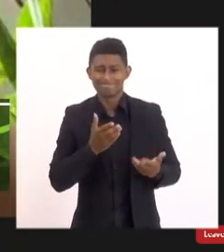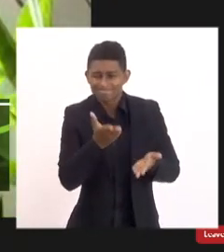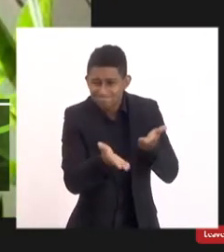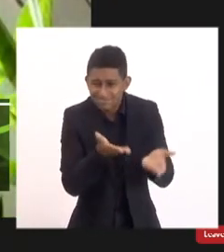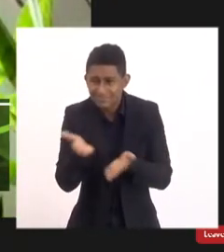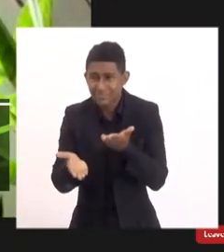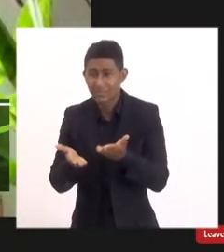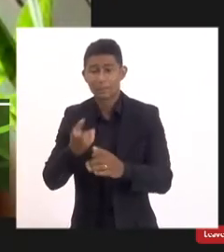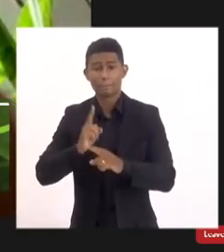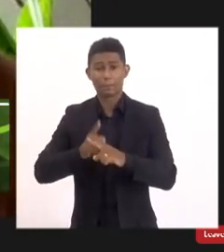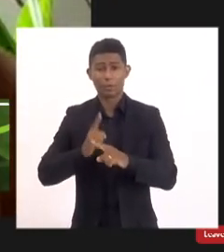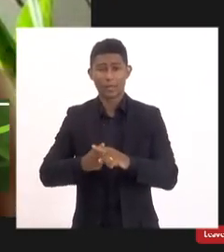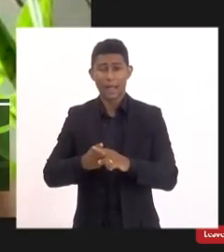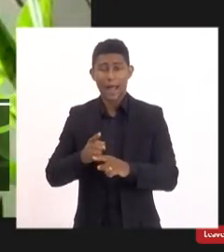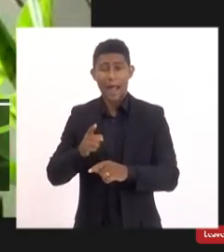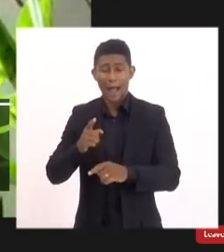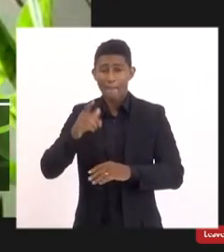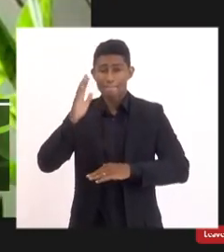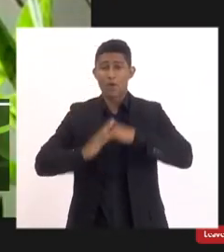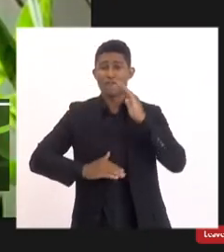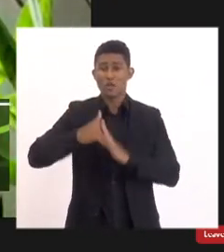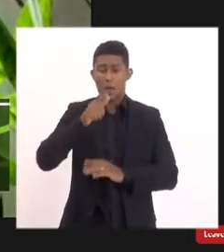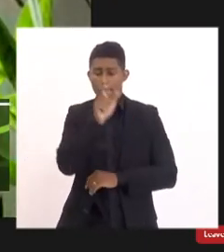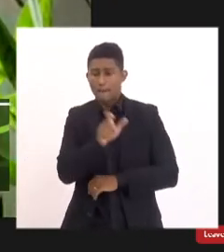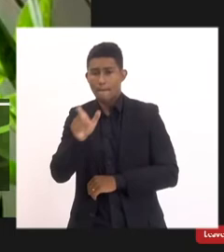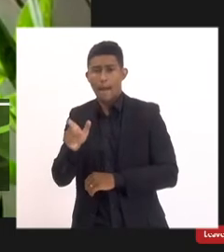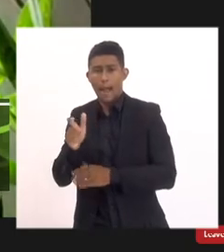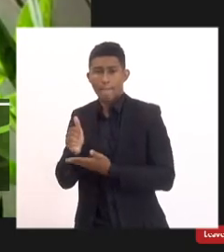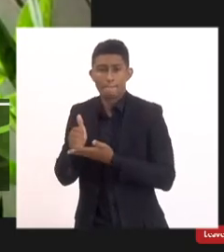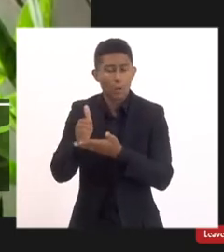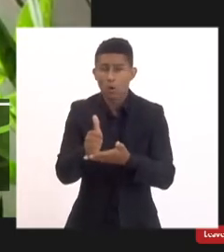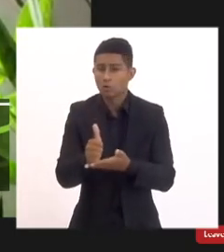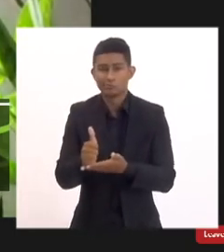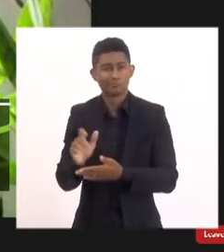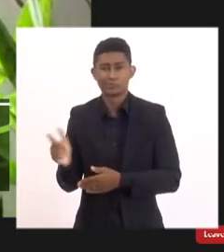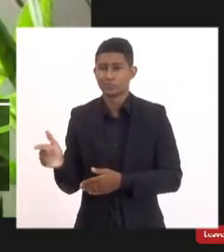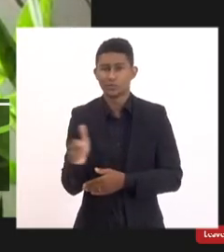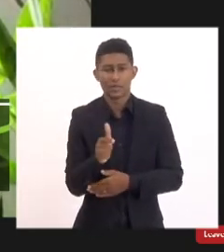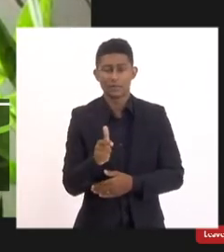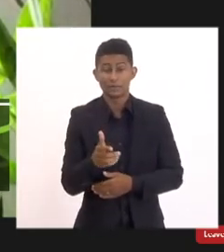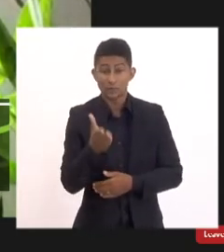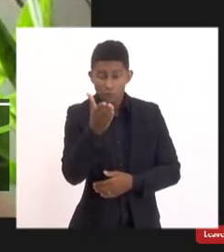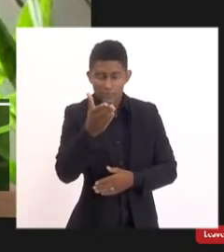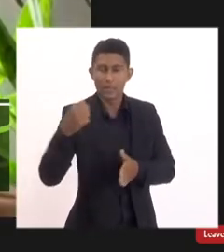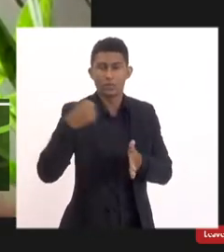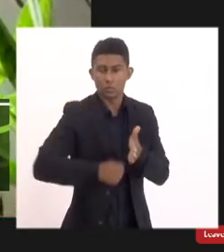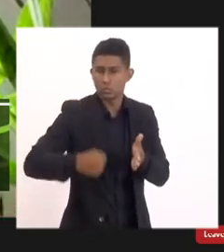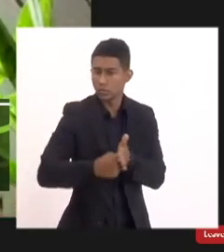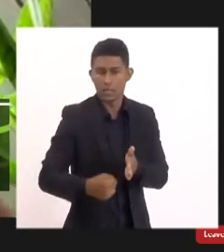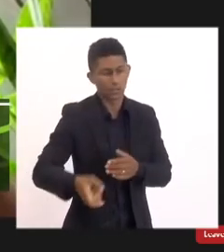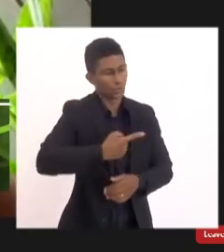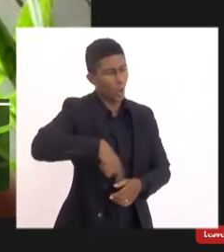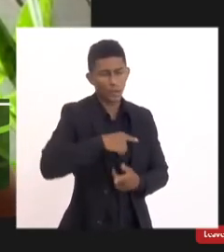apoio nenhum foi conseguido, mas a gente vai tentando, Alessandra, sua luta é nossa, tá?